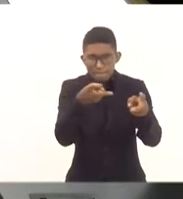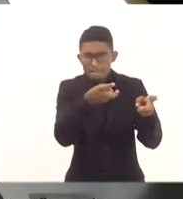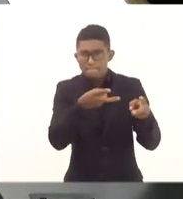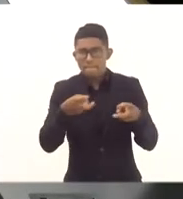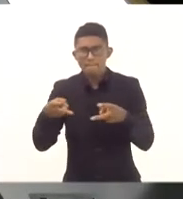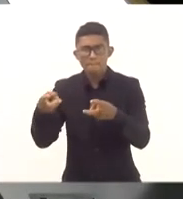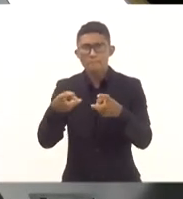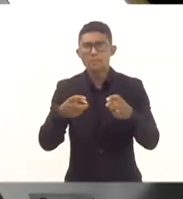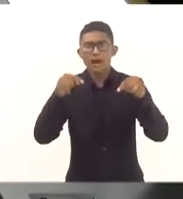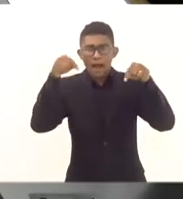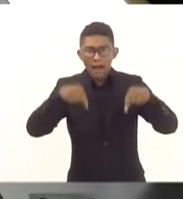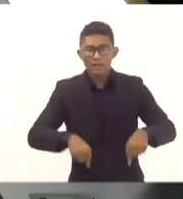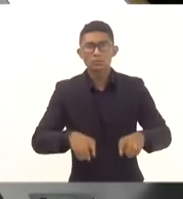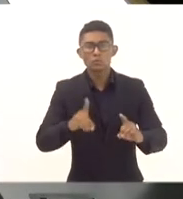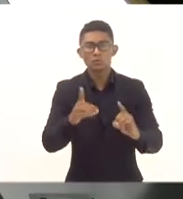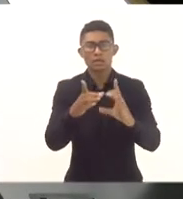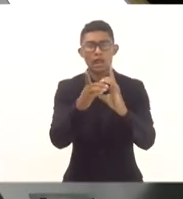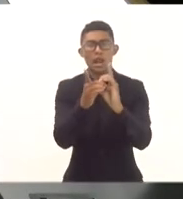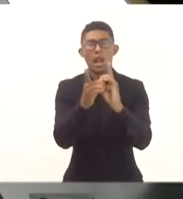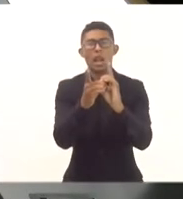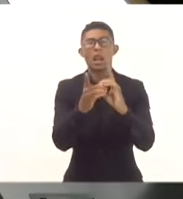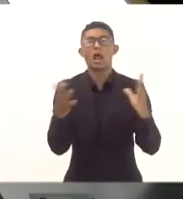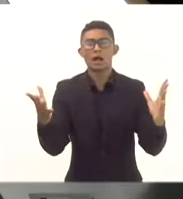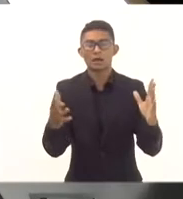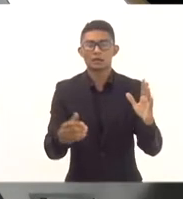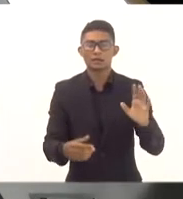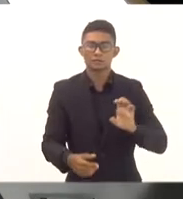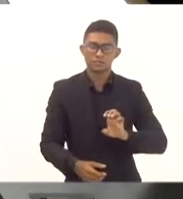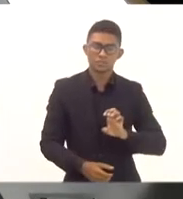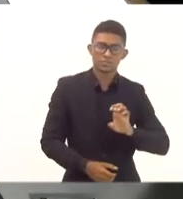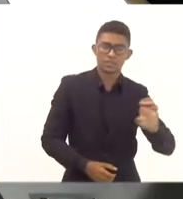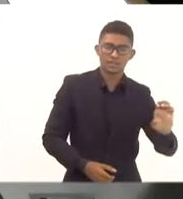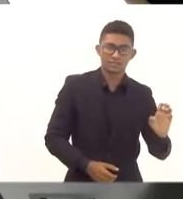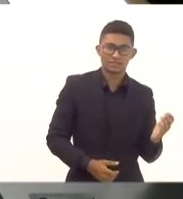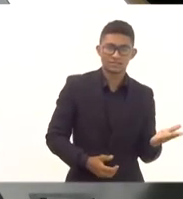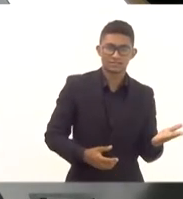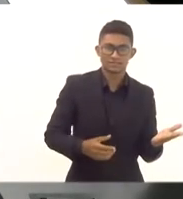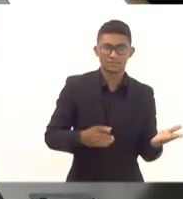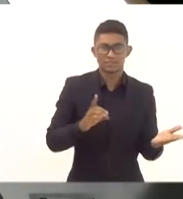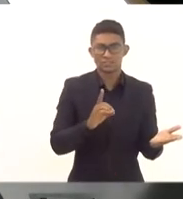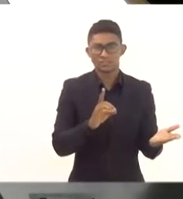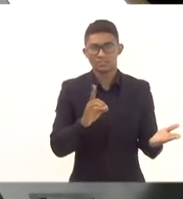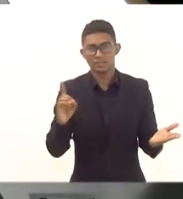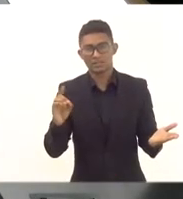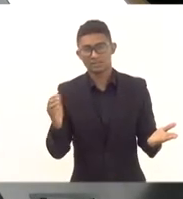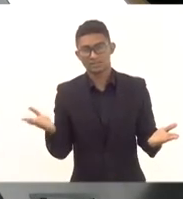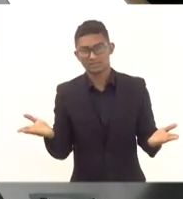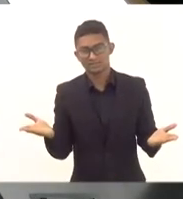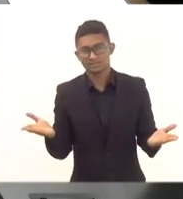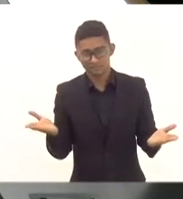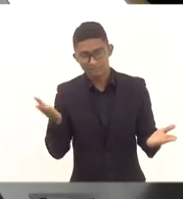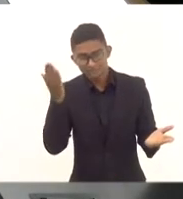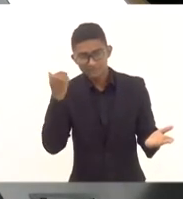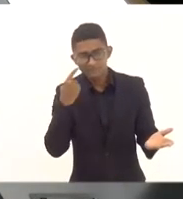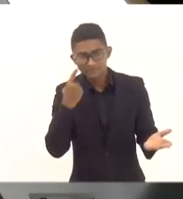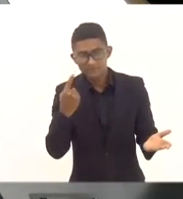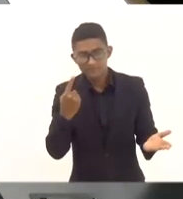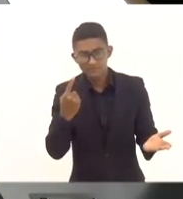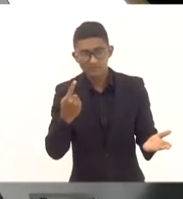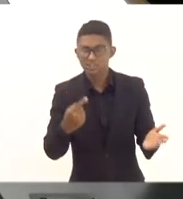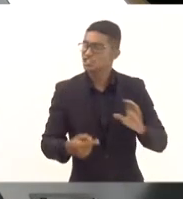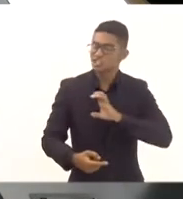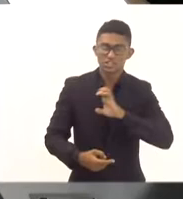aqui é bem democrático nem a esquerda Renata Souza e a direita Marcelo do seu dia A solução é sempre a